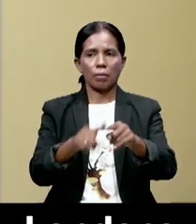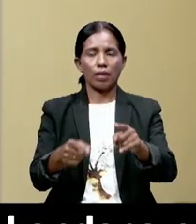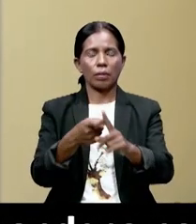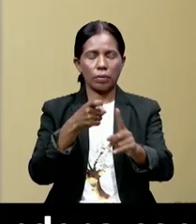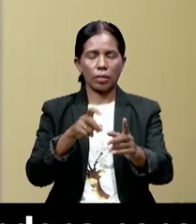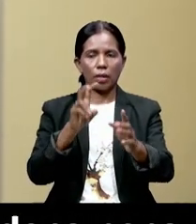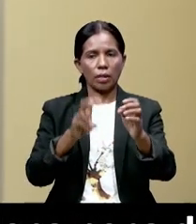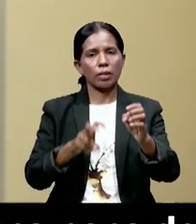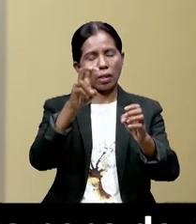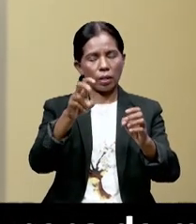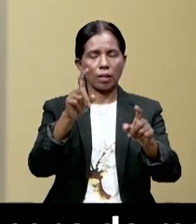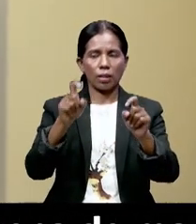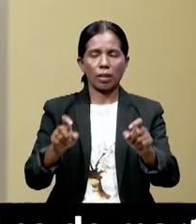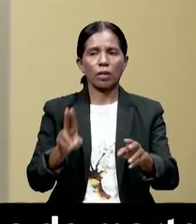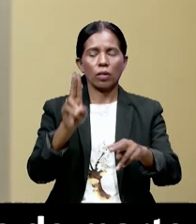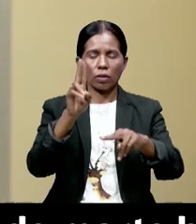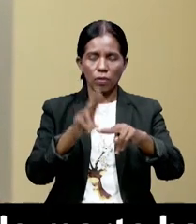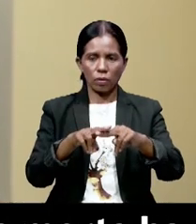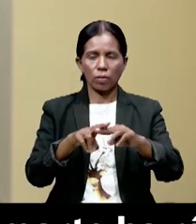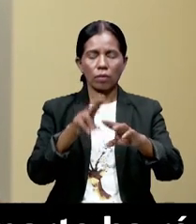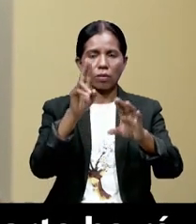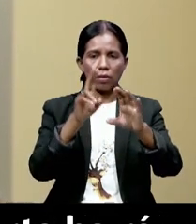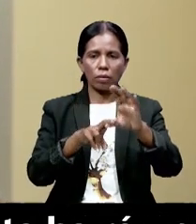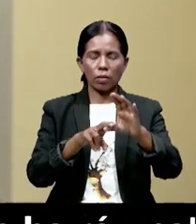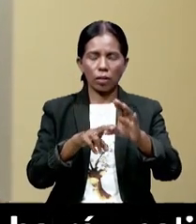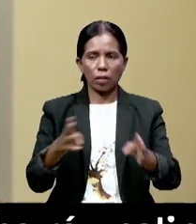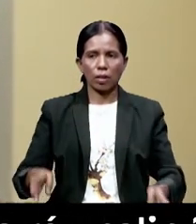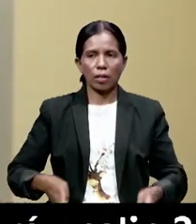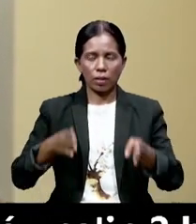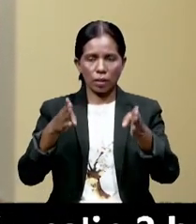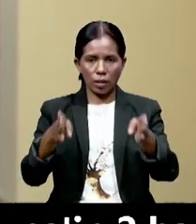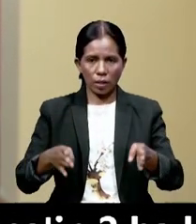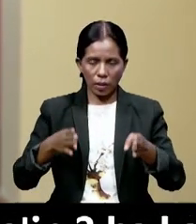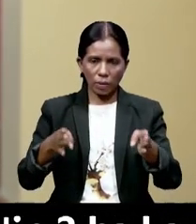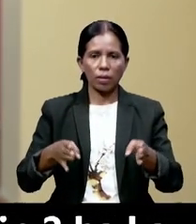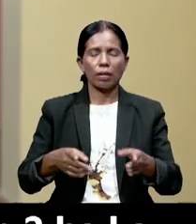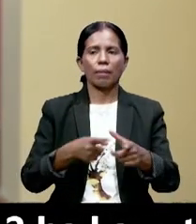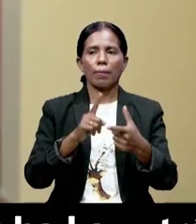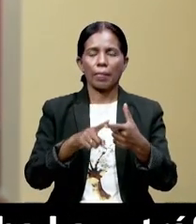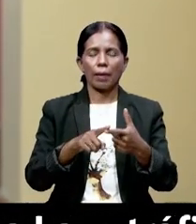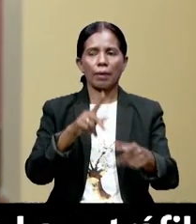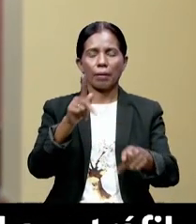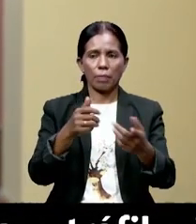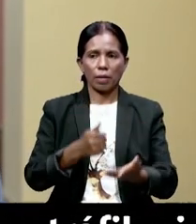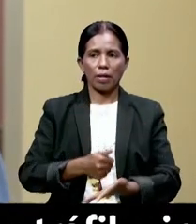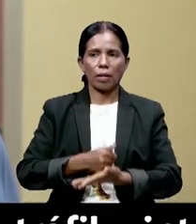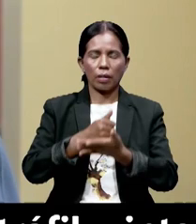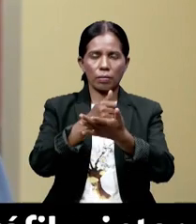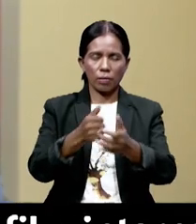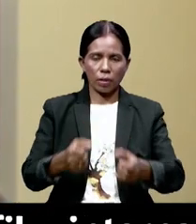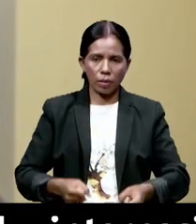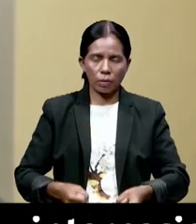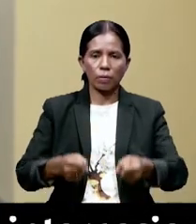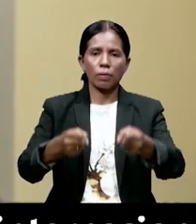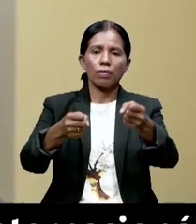escada, nia tem que sair tu ia cursi roda, o dia mais bela facilitar dudu ba